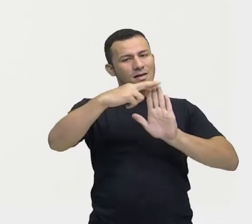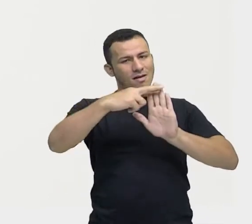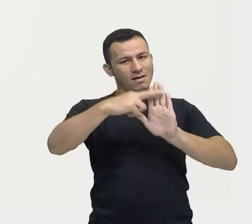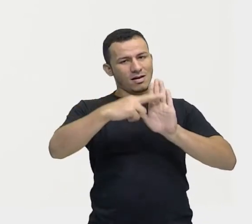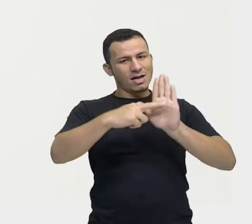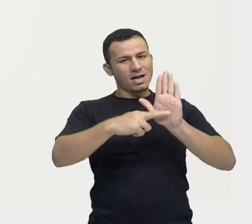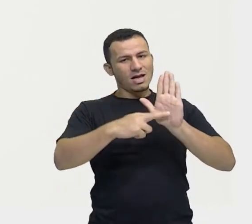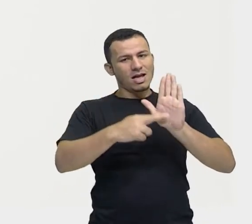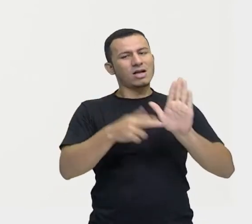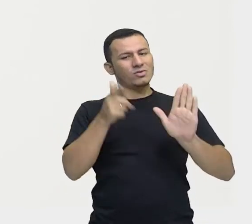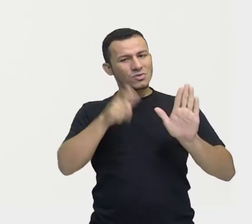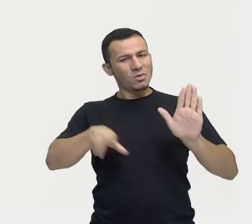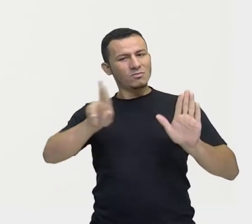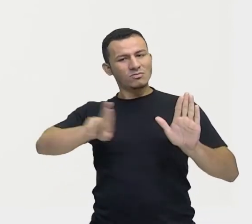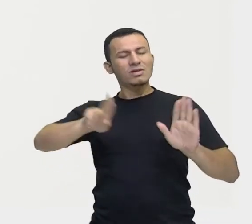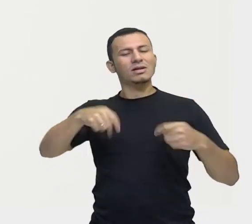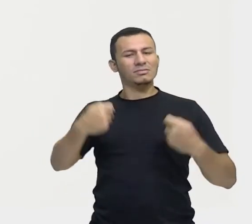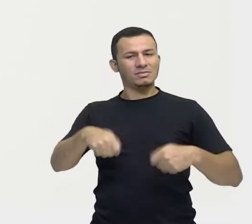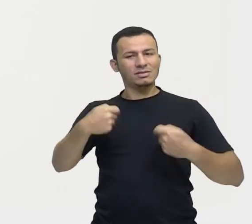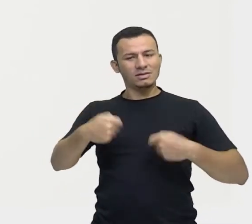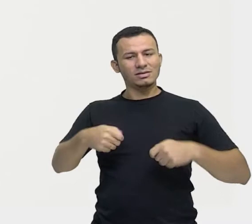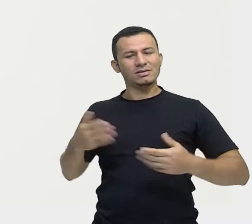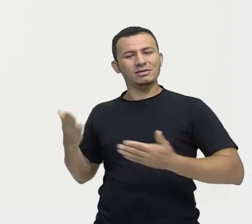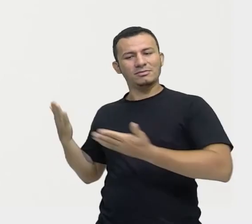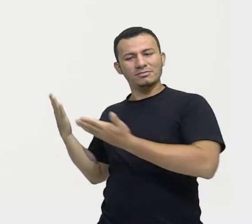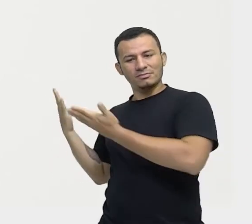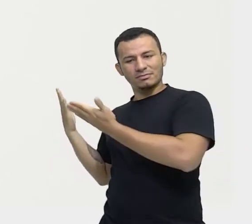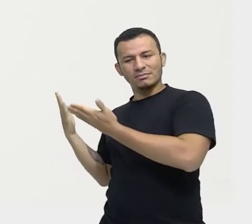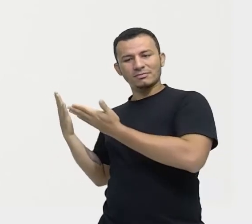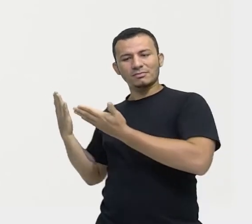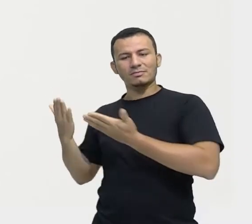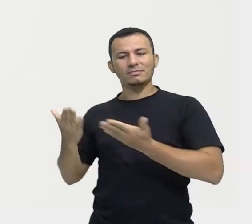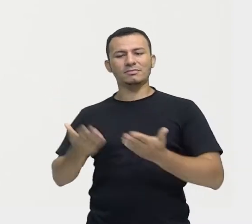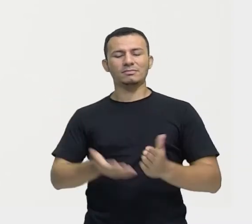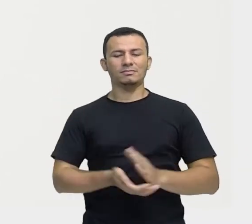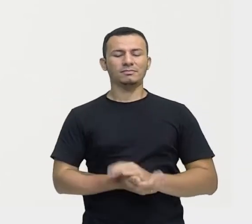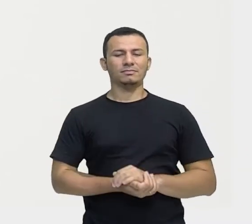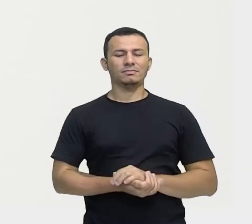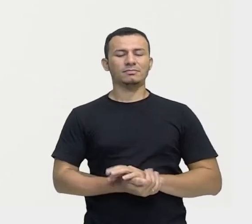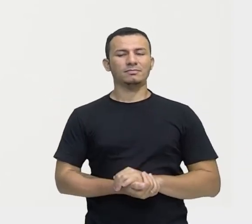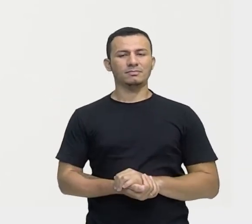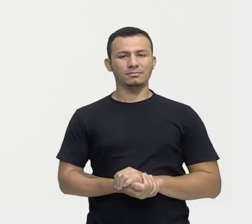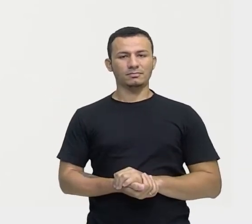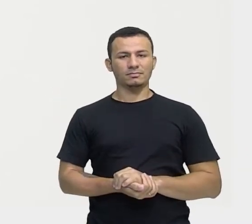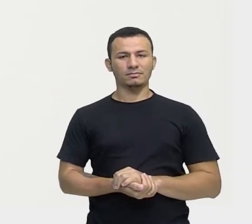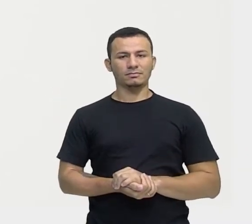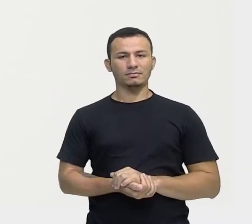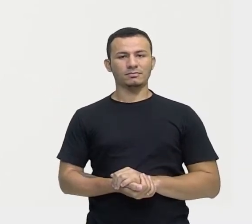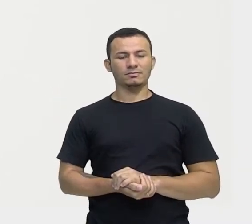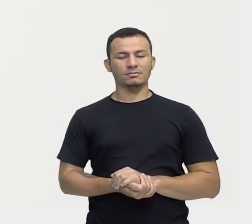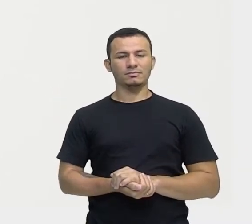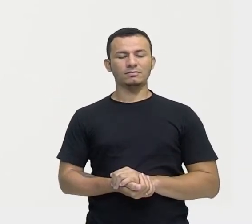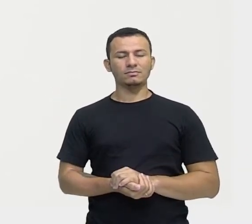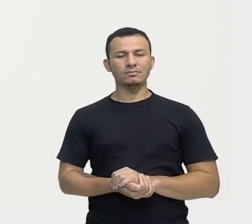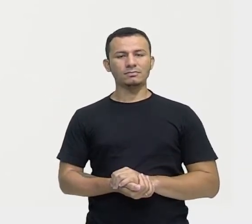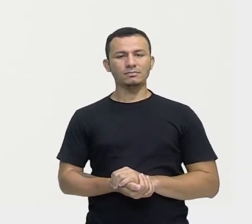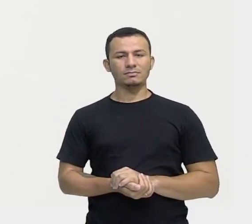Quilograma, hectograma, decagrama, grama,